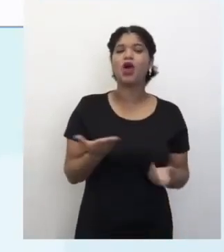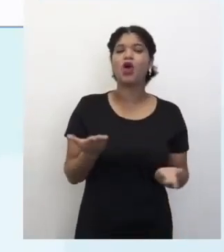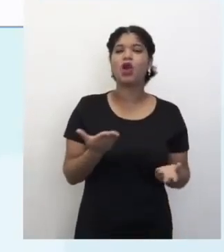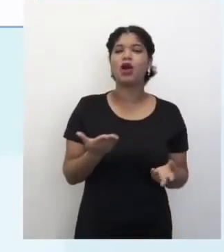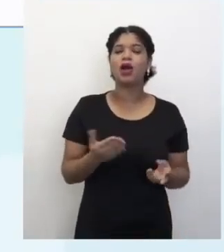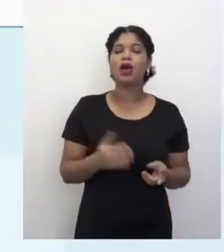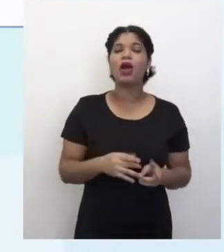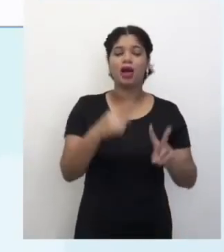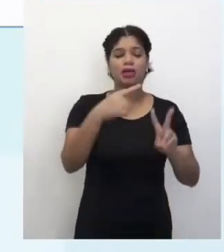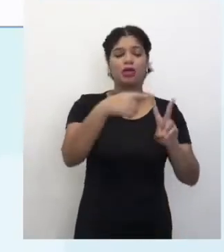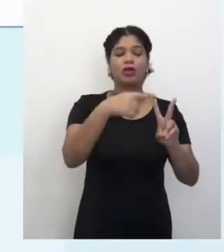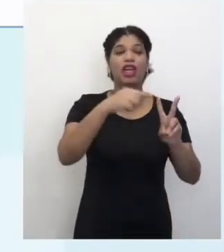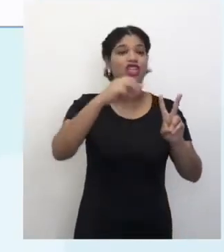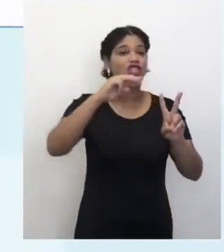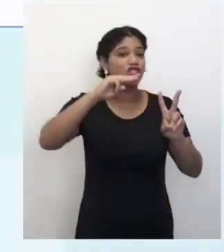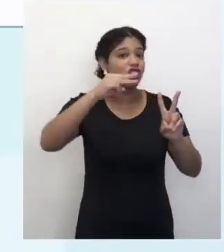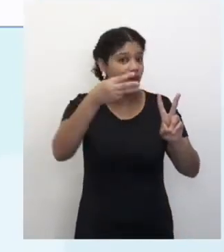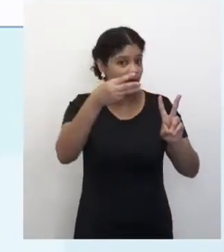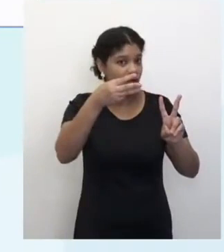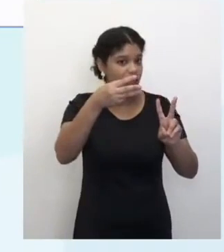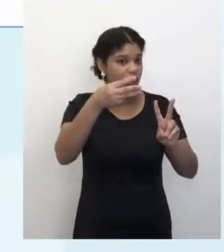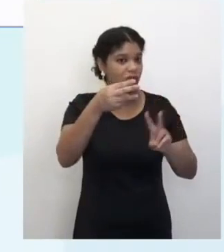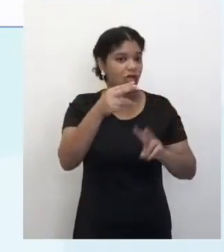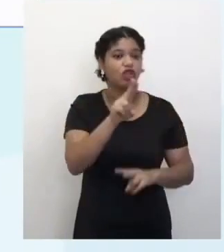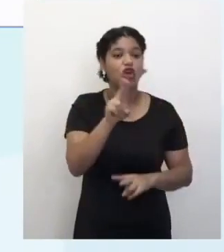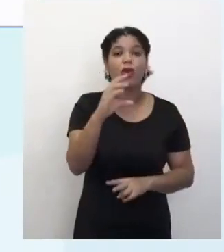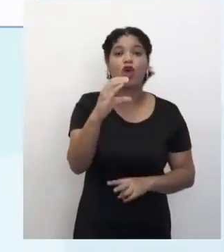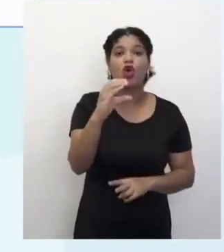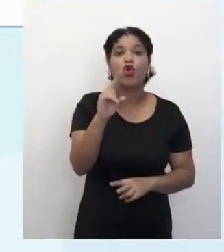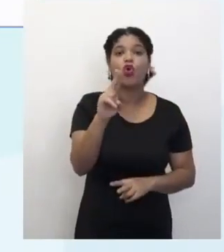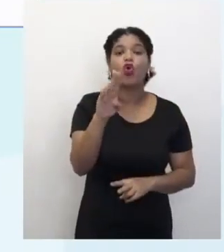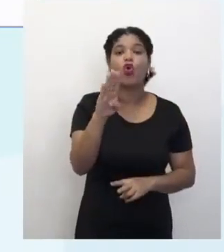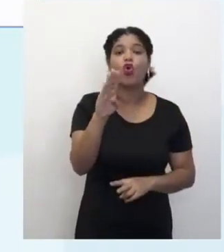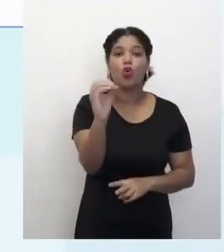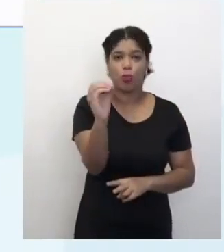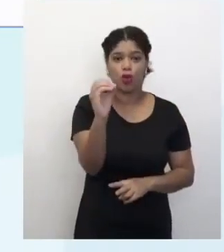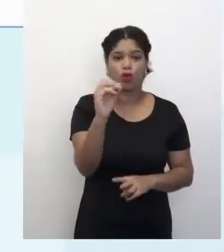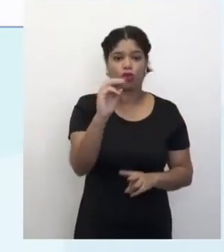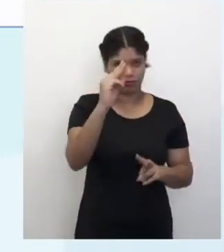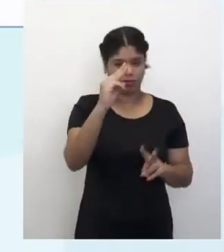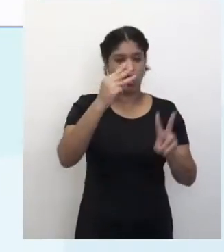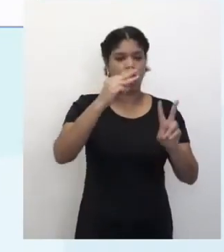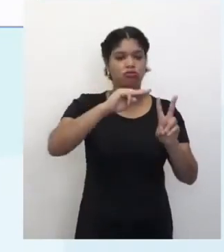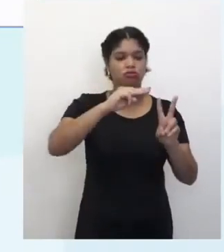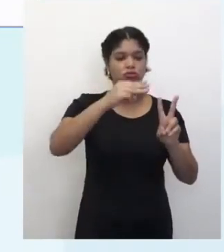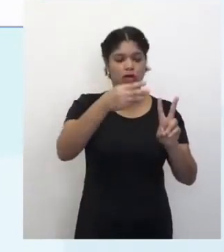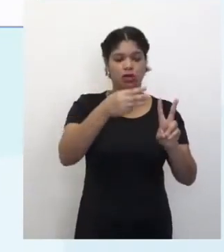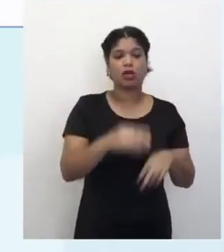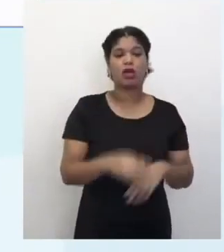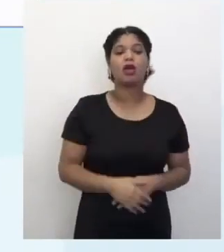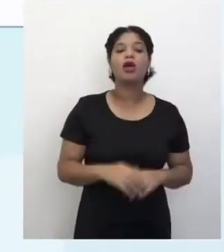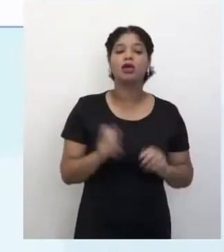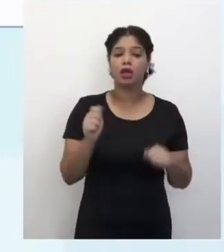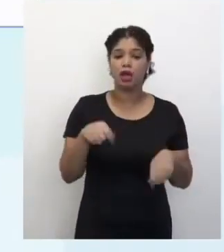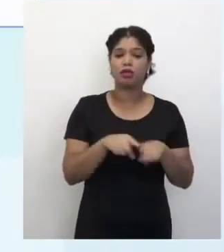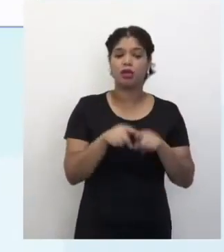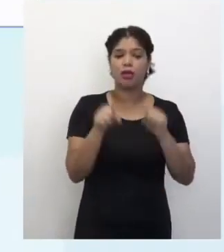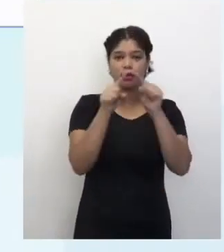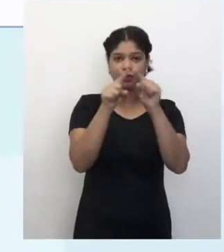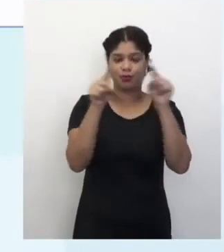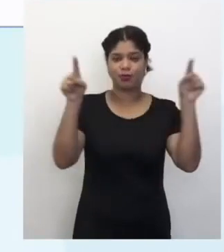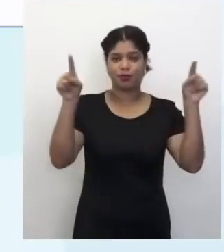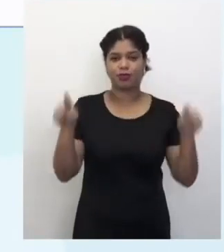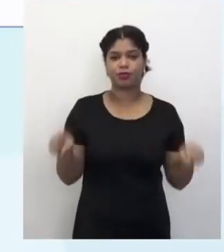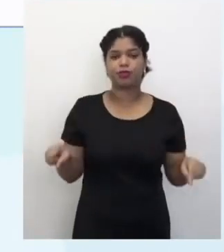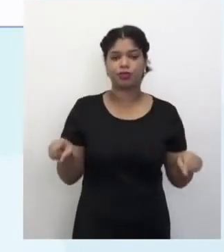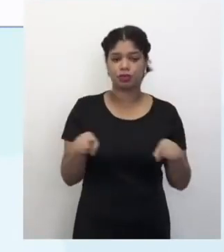tem uma raiz cúbica, né? Ele também tem uma representaçãozinha geométrica, ó. Quando a gente calcula a raiz cúbica, ele